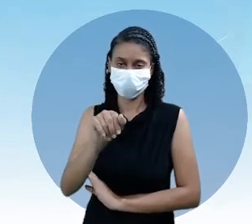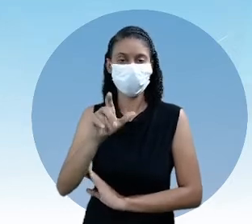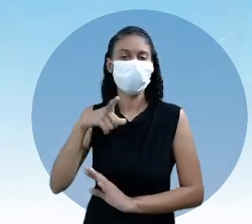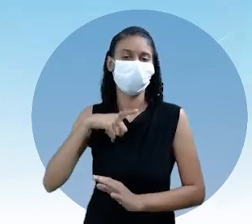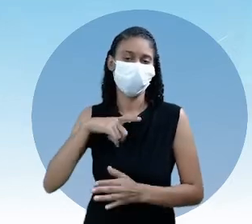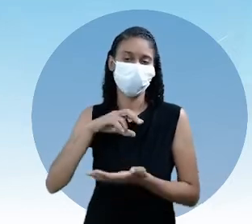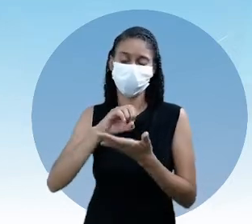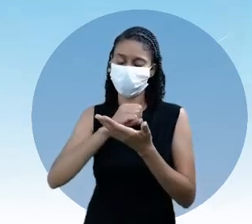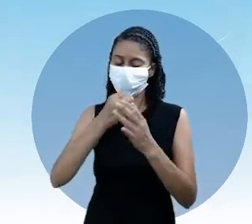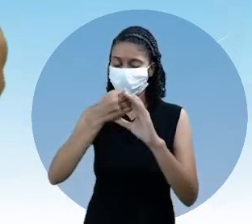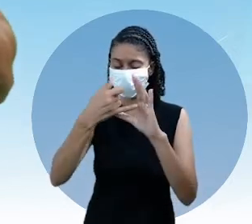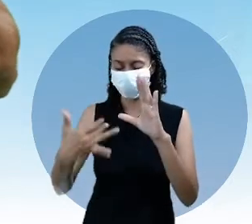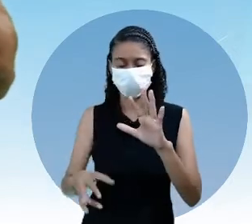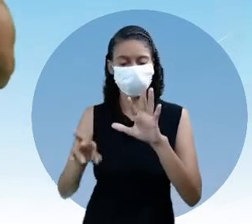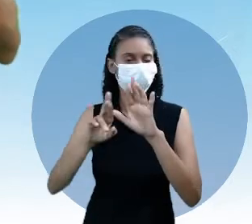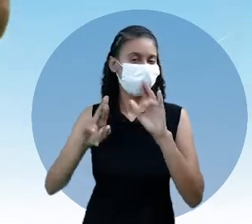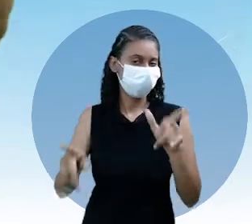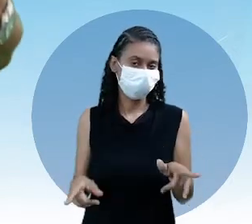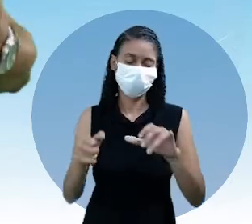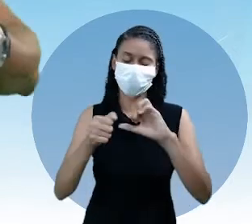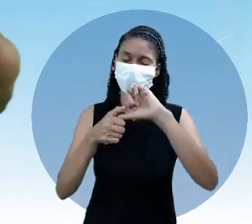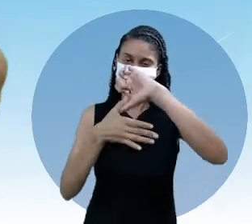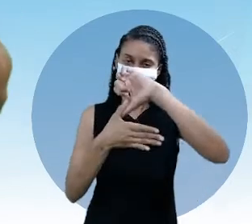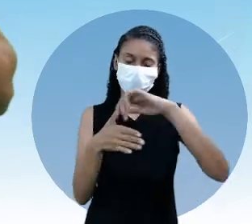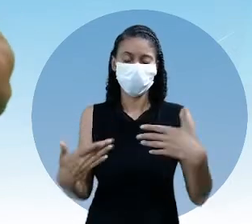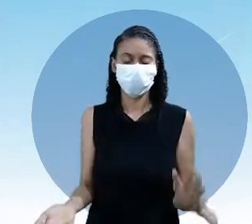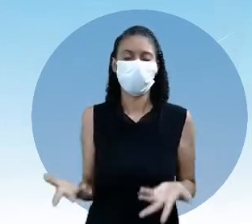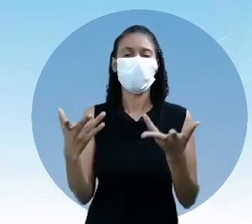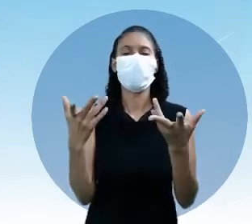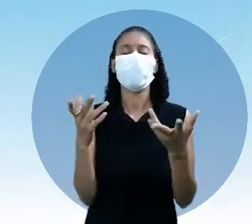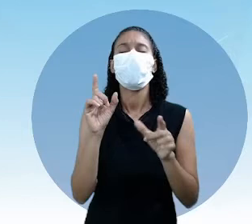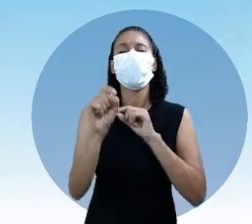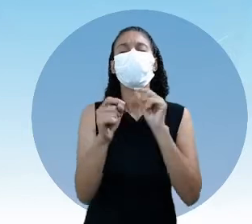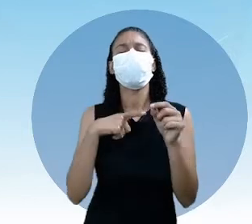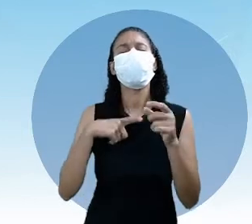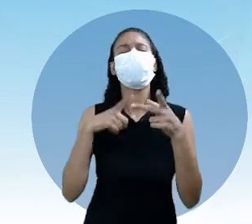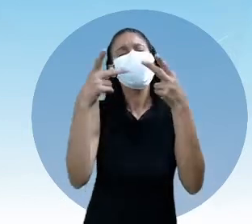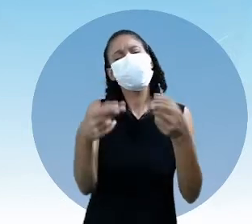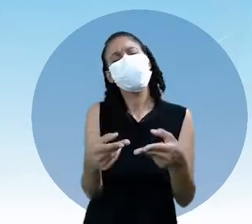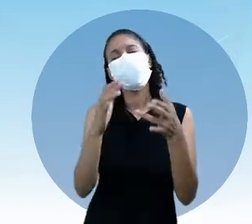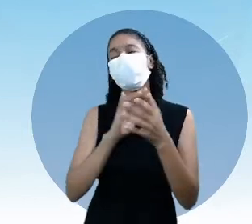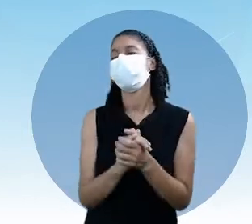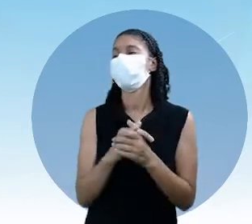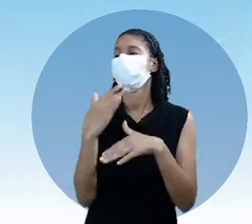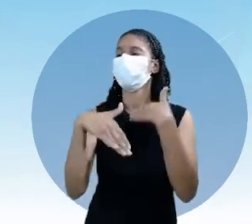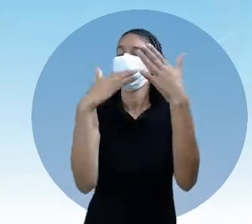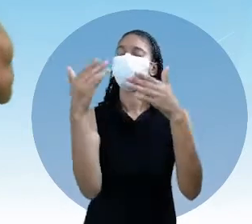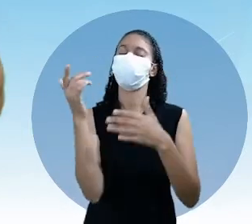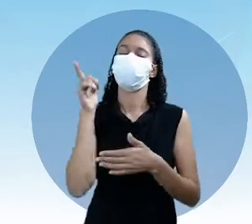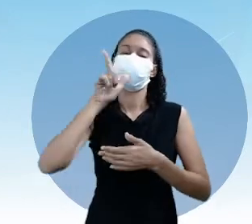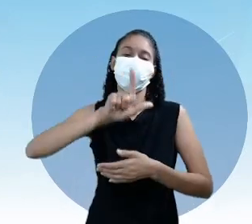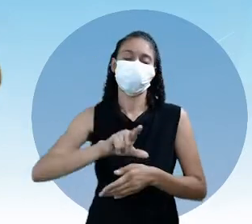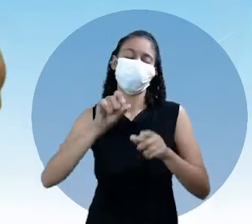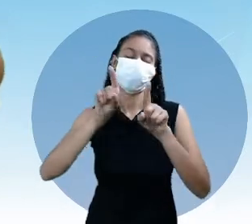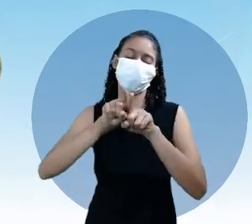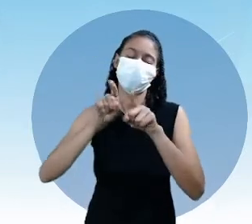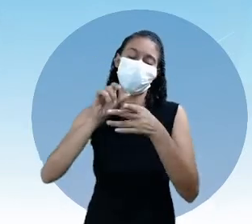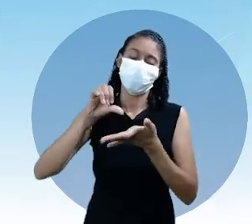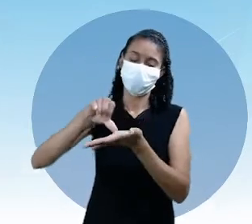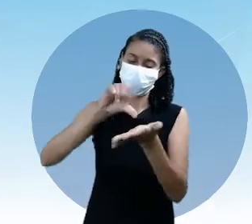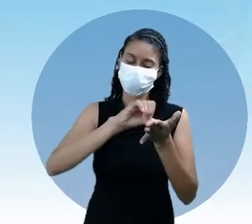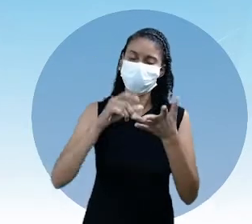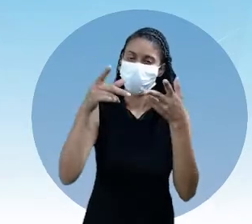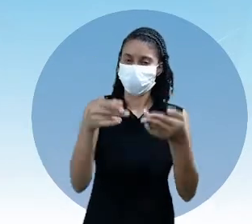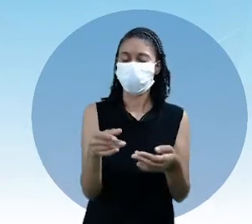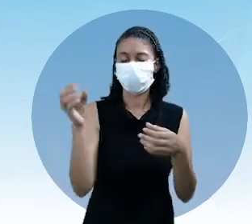Bem, e quais são essas semelhanças? Então, o processo semelhante de conquista e colonização, né, dentro